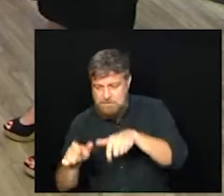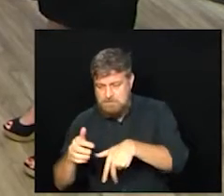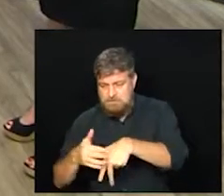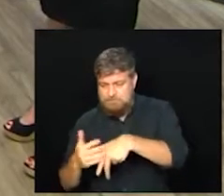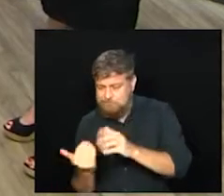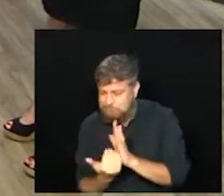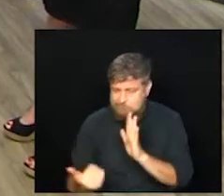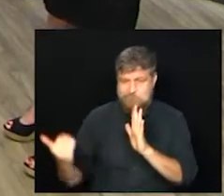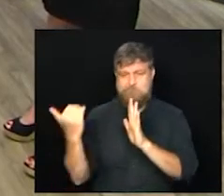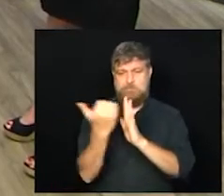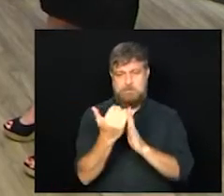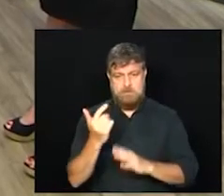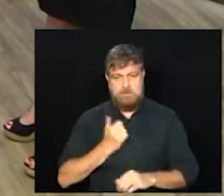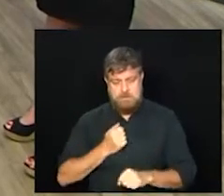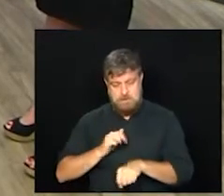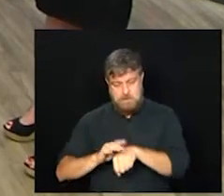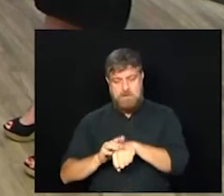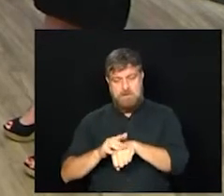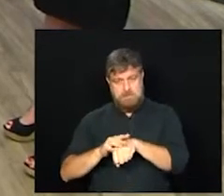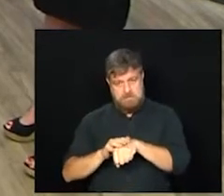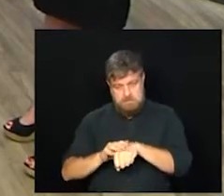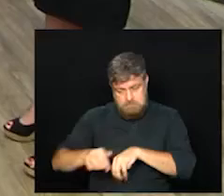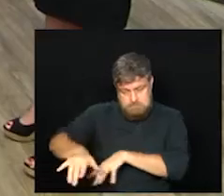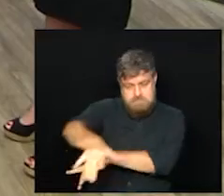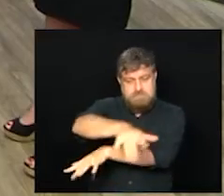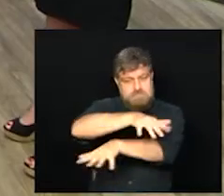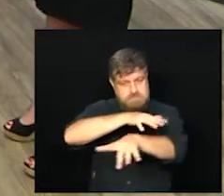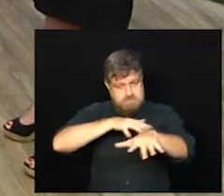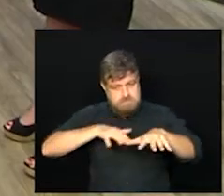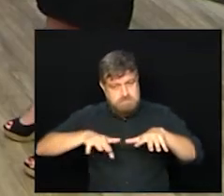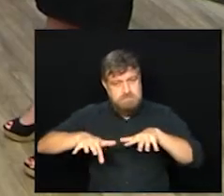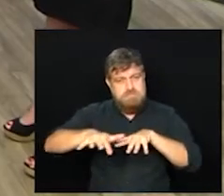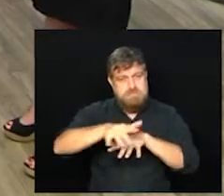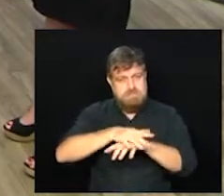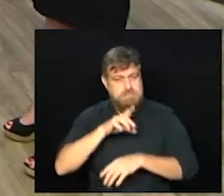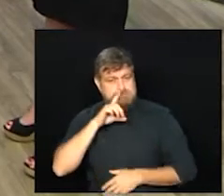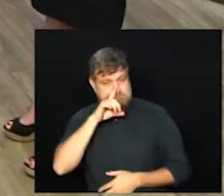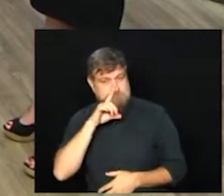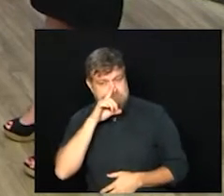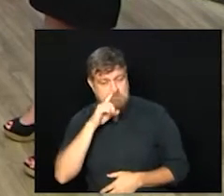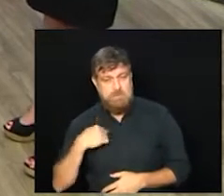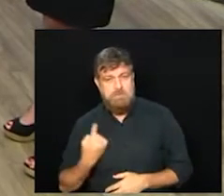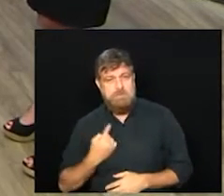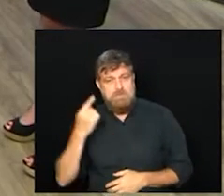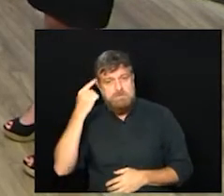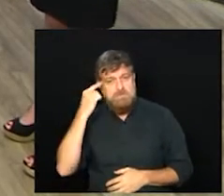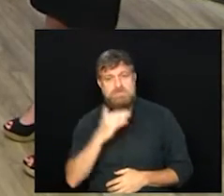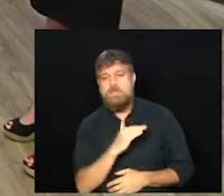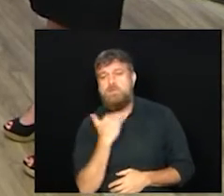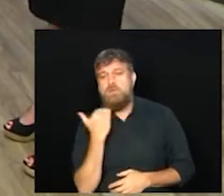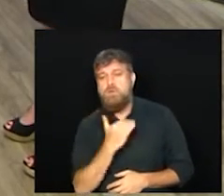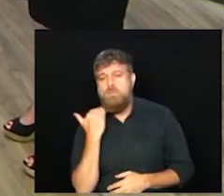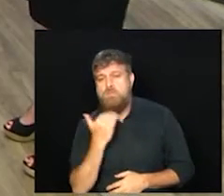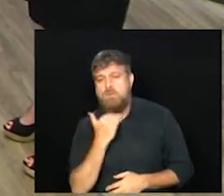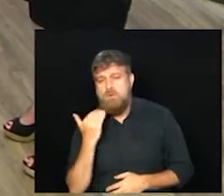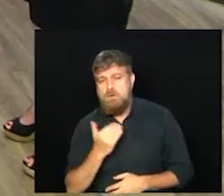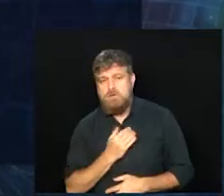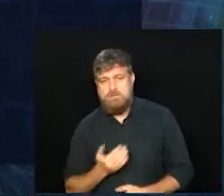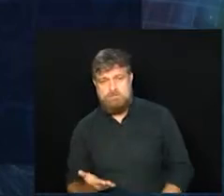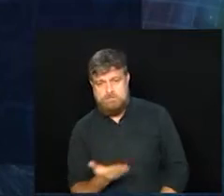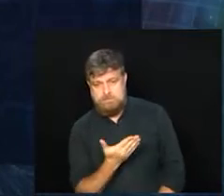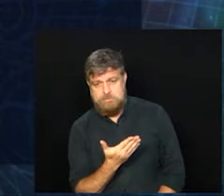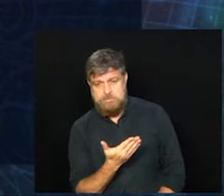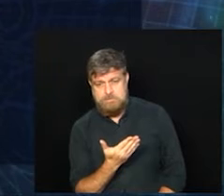mais, o que mostra que a doença continua circulando pela cidade. Quando a gente fala nos óbitos na RMC devido à Covid,